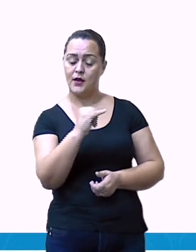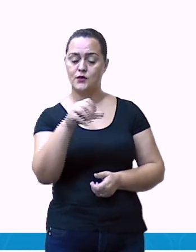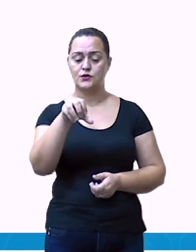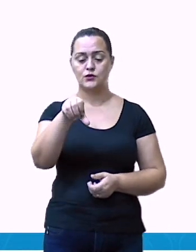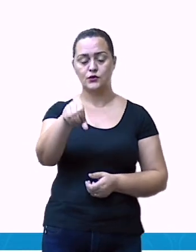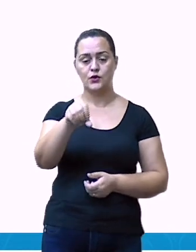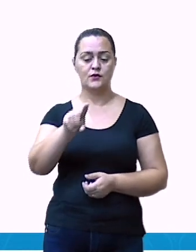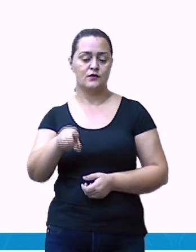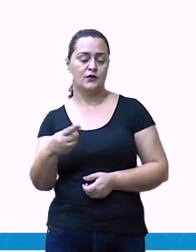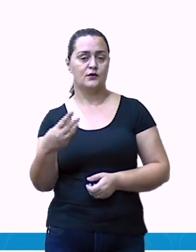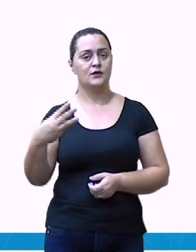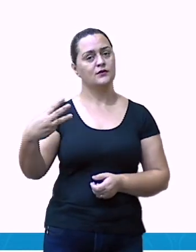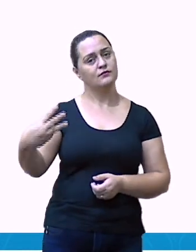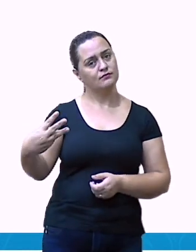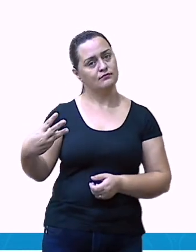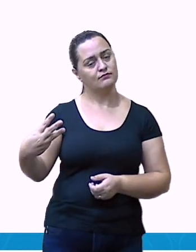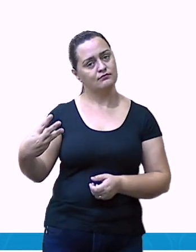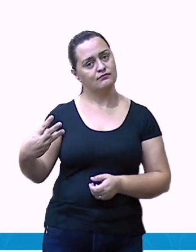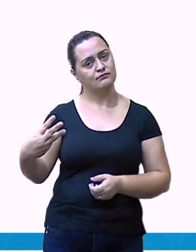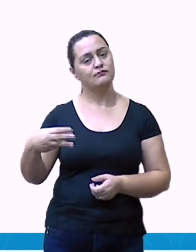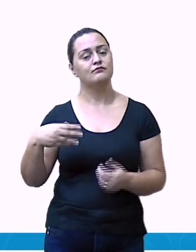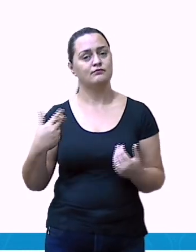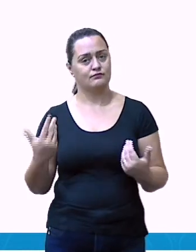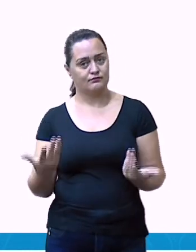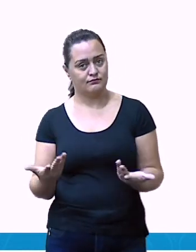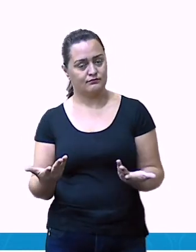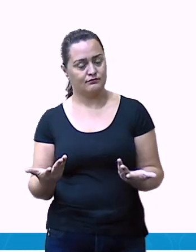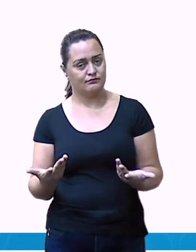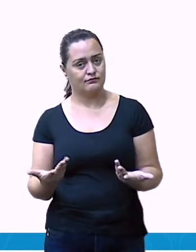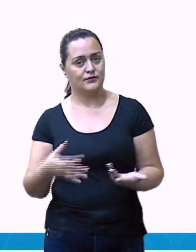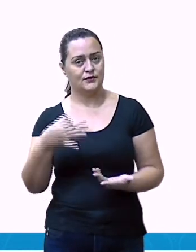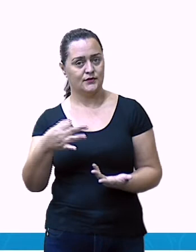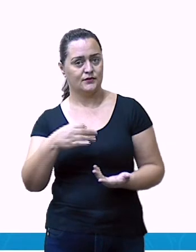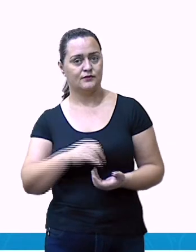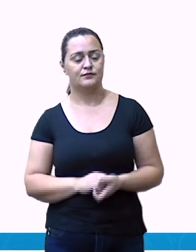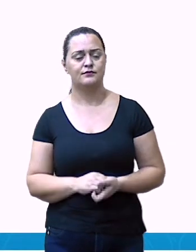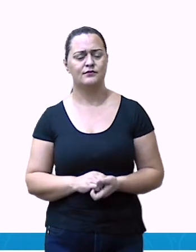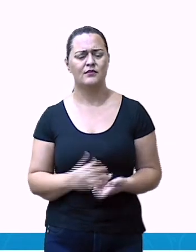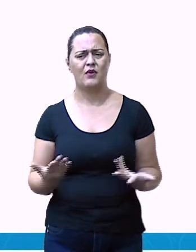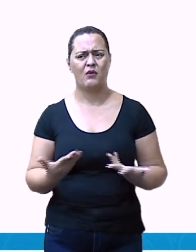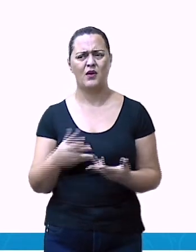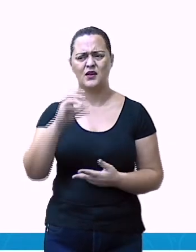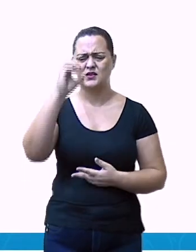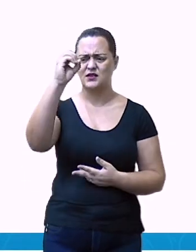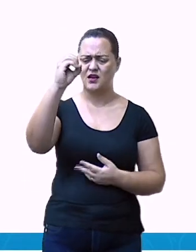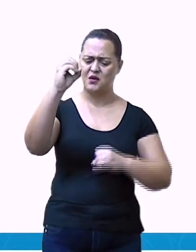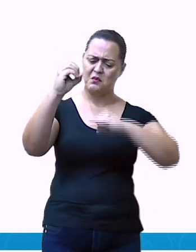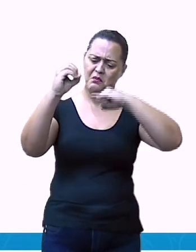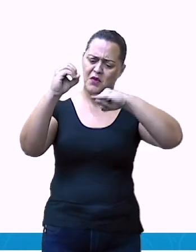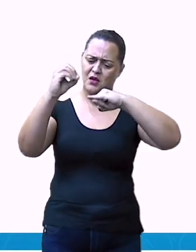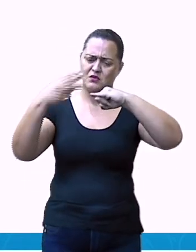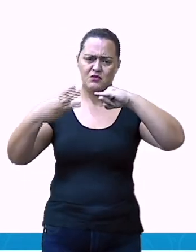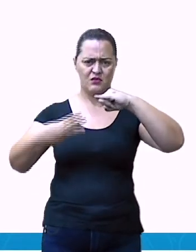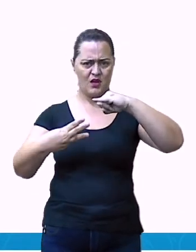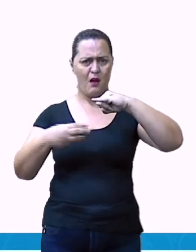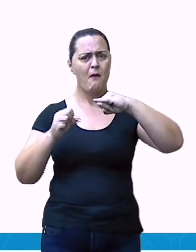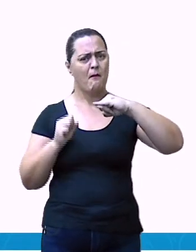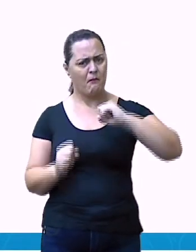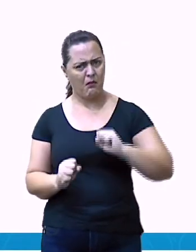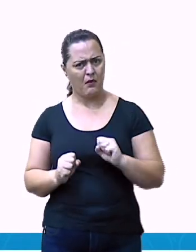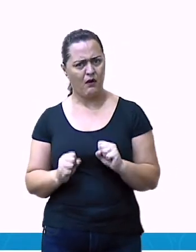anteriormente, 0 tira 0, vai ficar 0. 0 tem como tirar 3? Não, vamos pegar